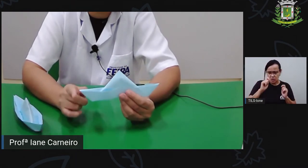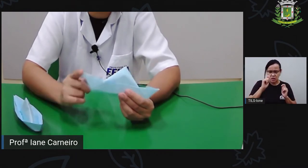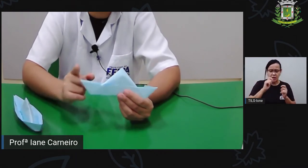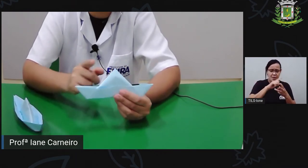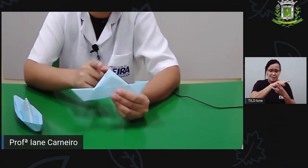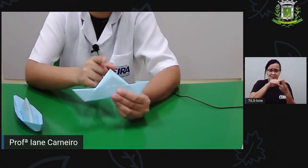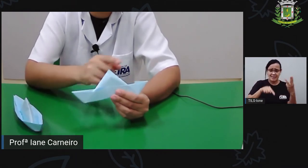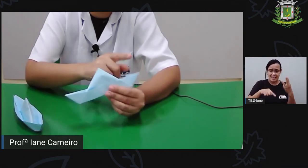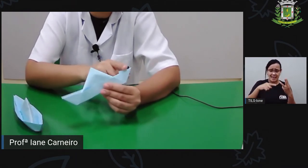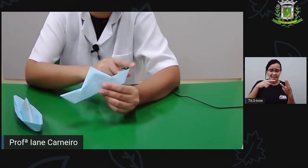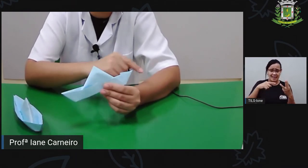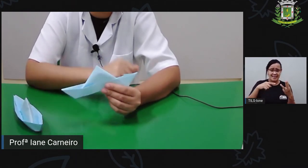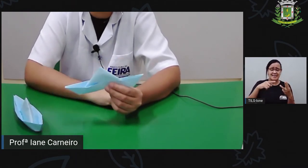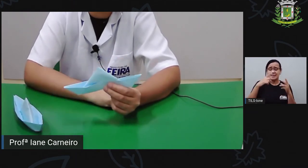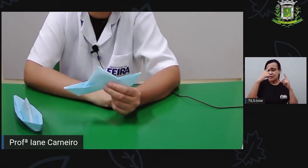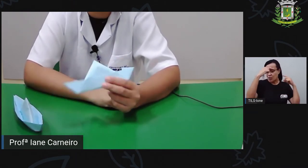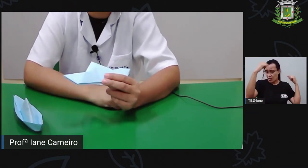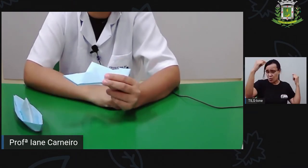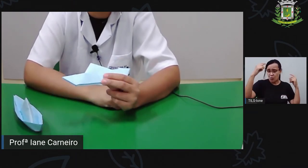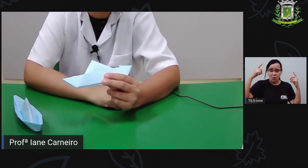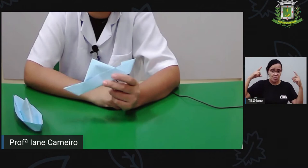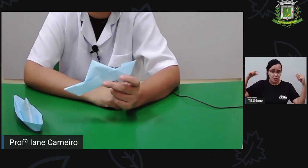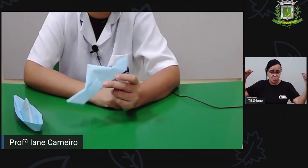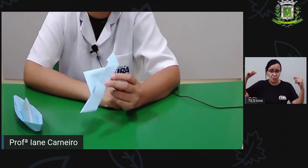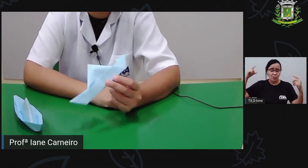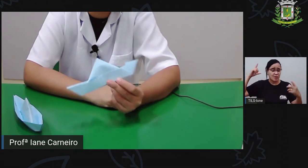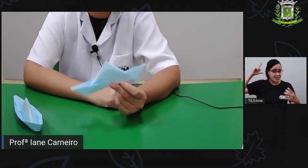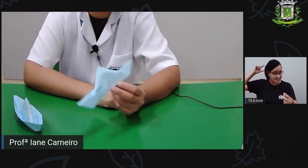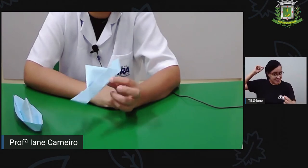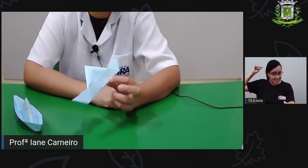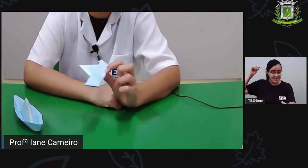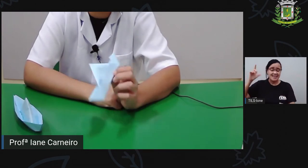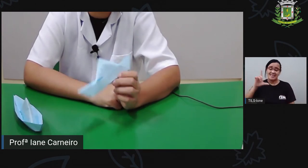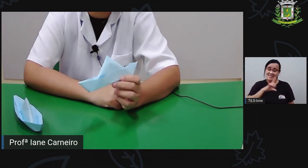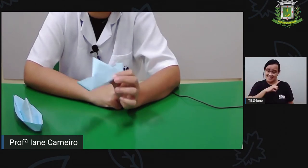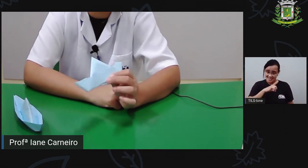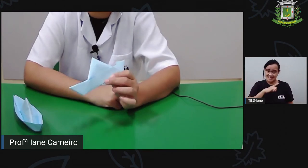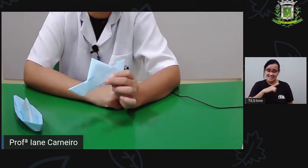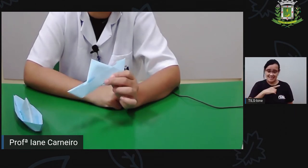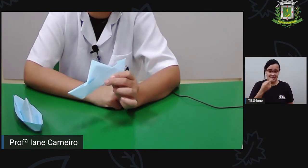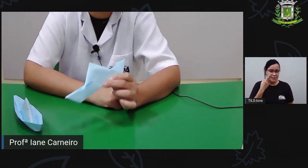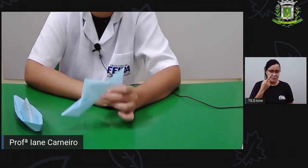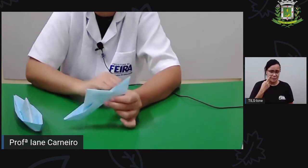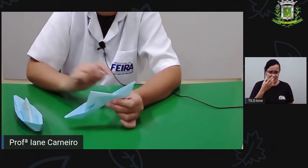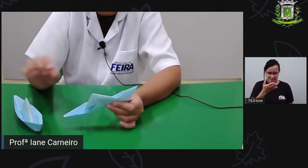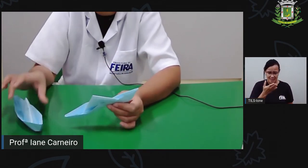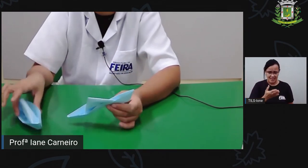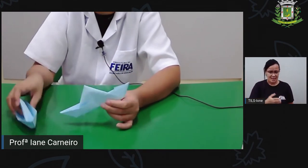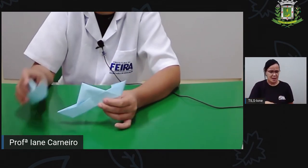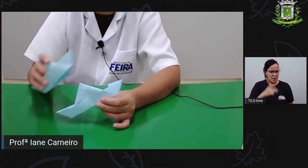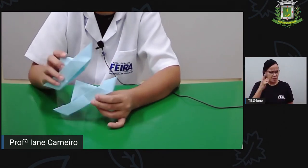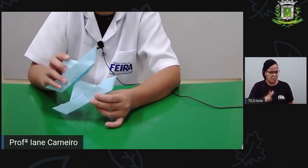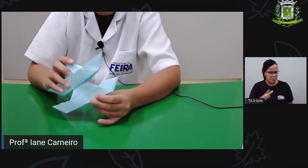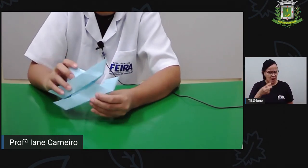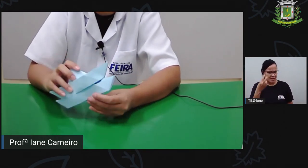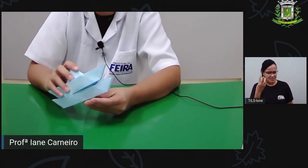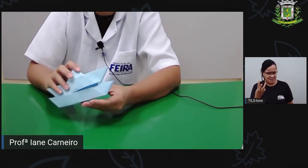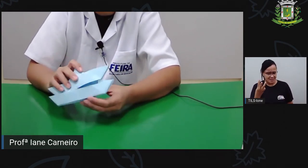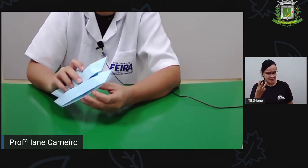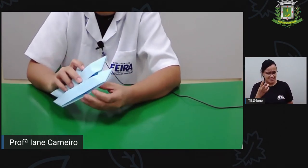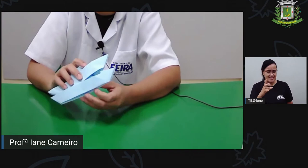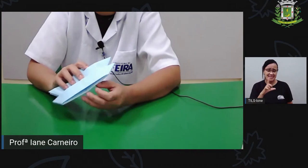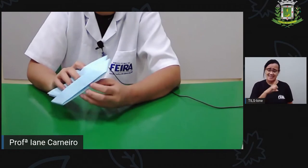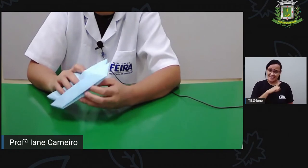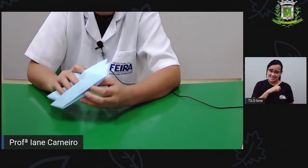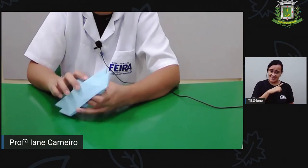Ó, uma, duas, três pontas. Vamos ver o que mais tem três pontas? Vamos lá? Só vai voltar